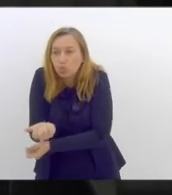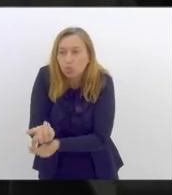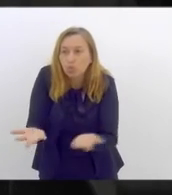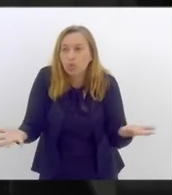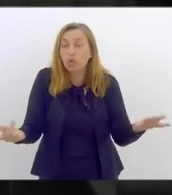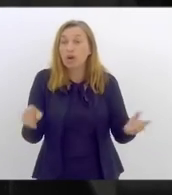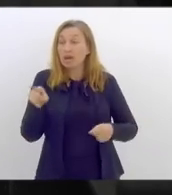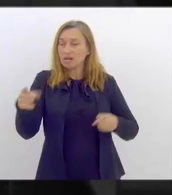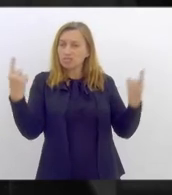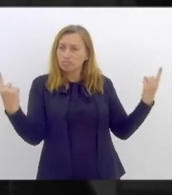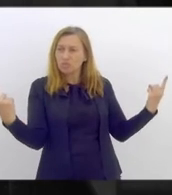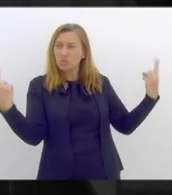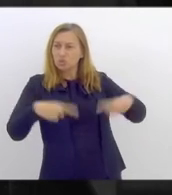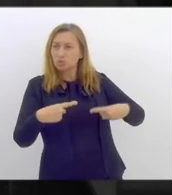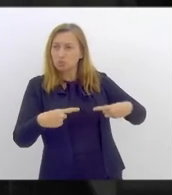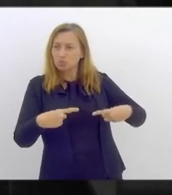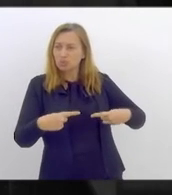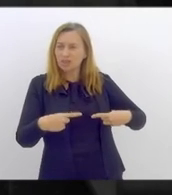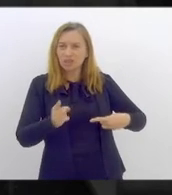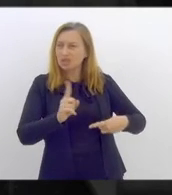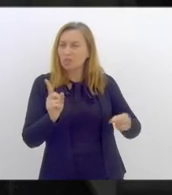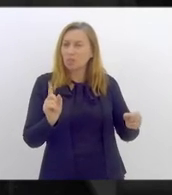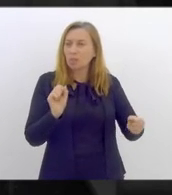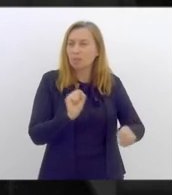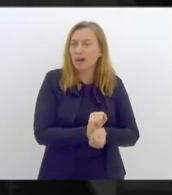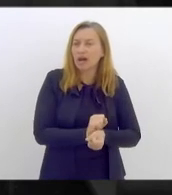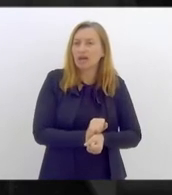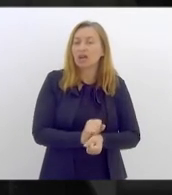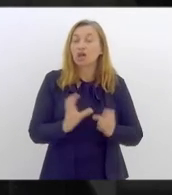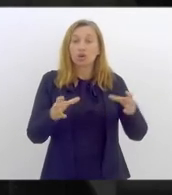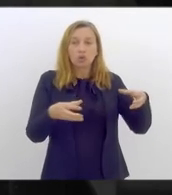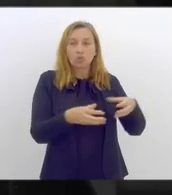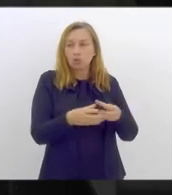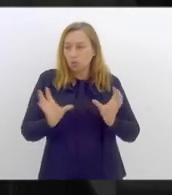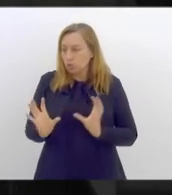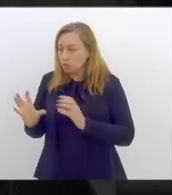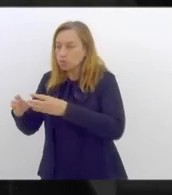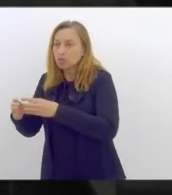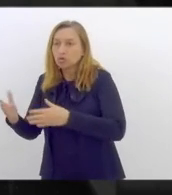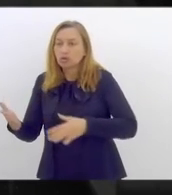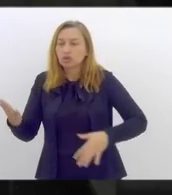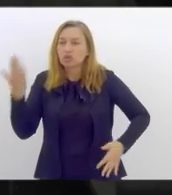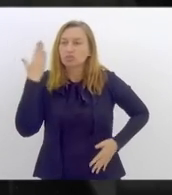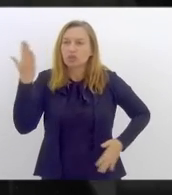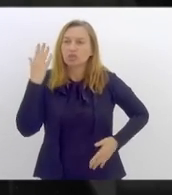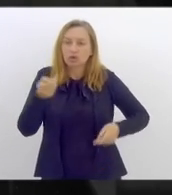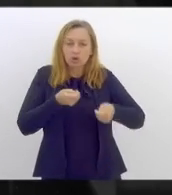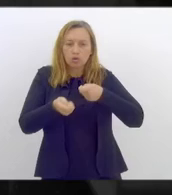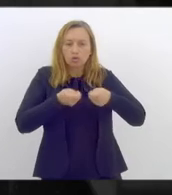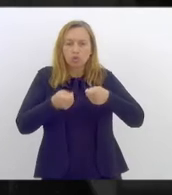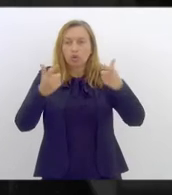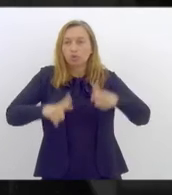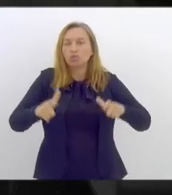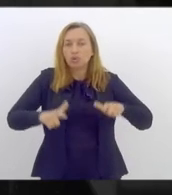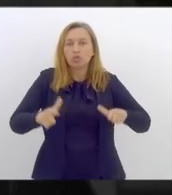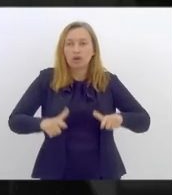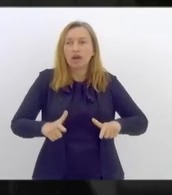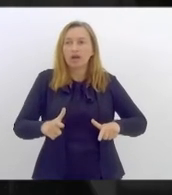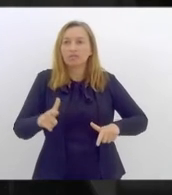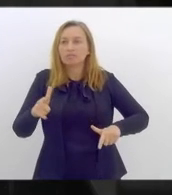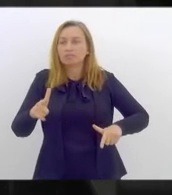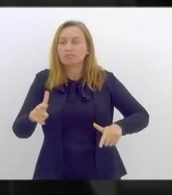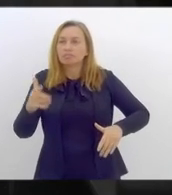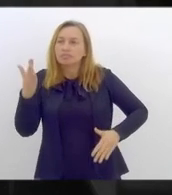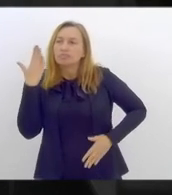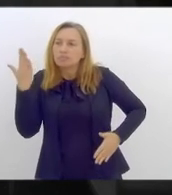incessante entre grupos criminosos pelo controle da área traficantes